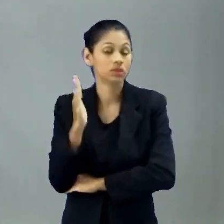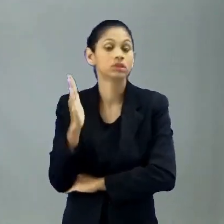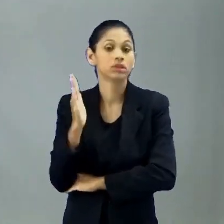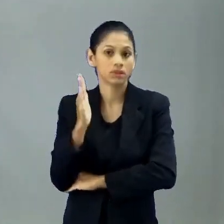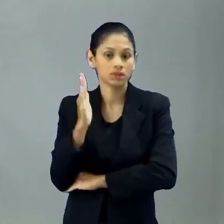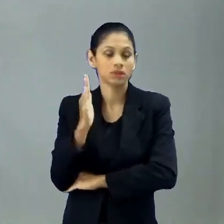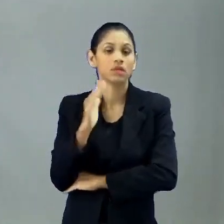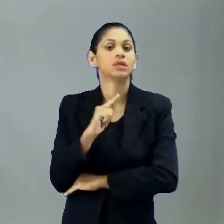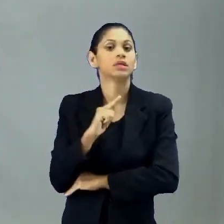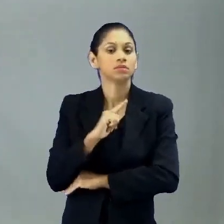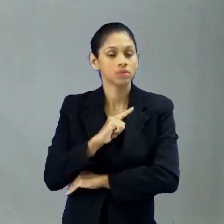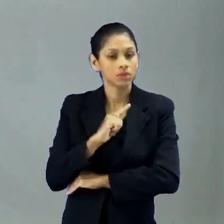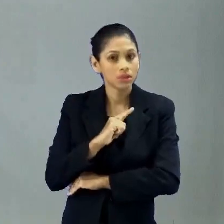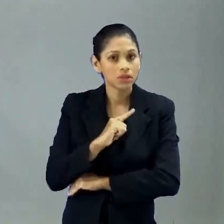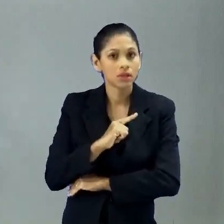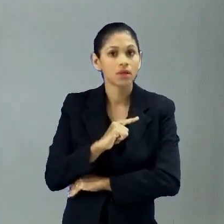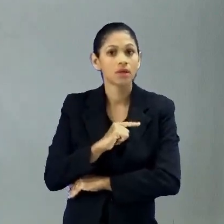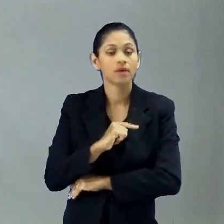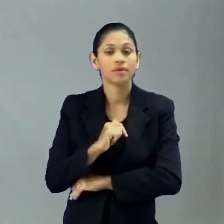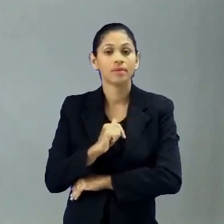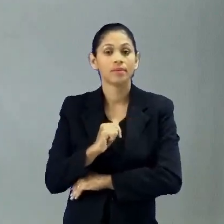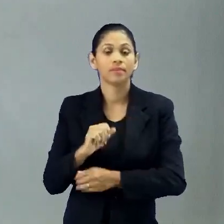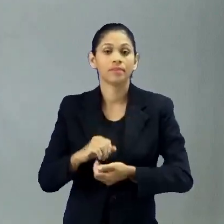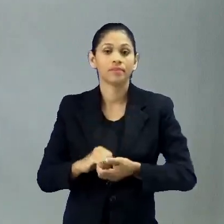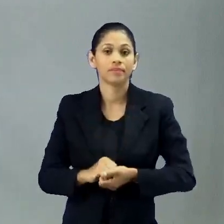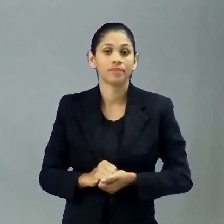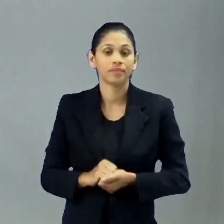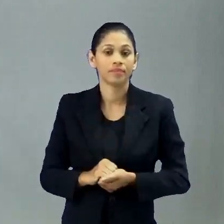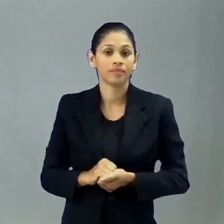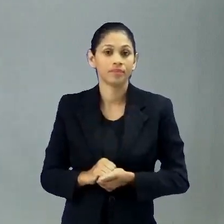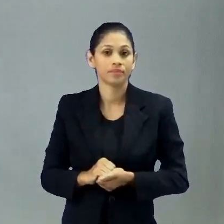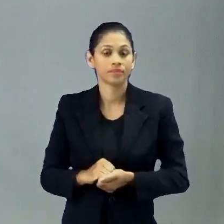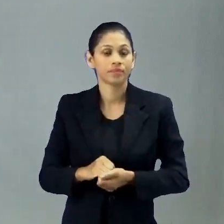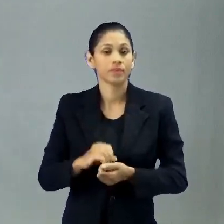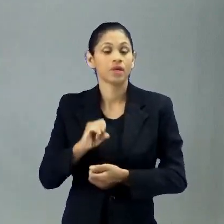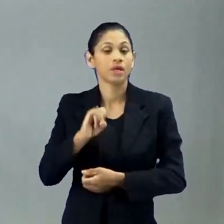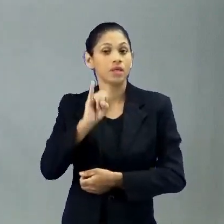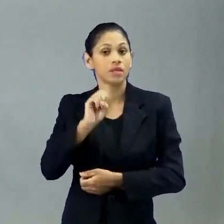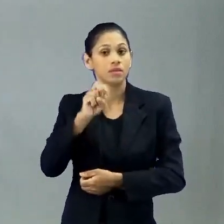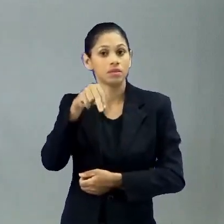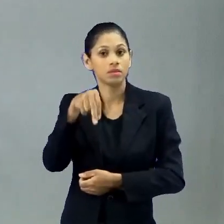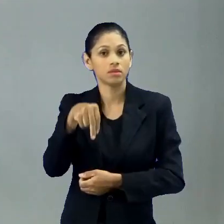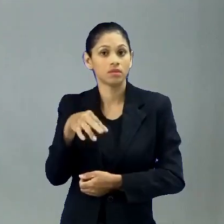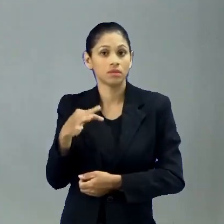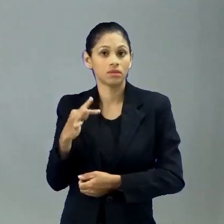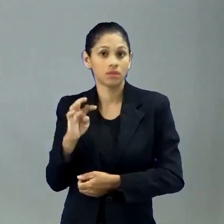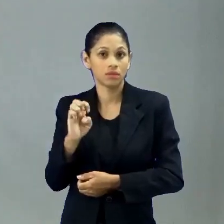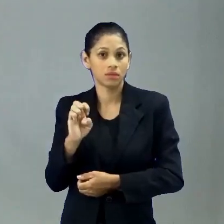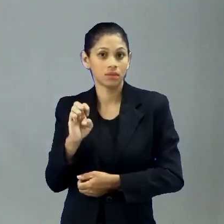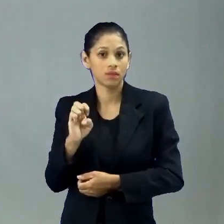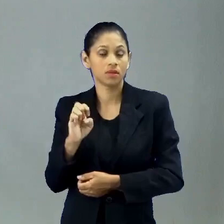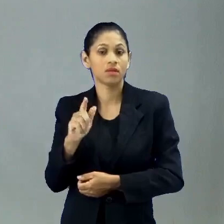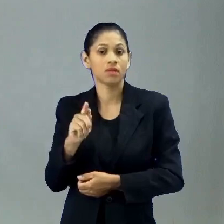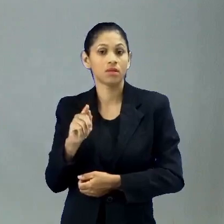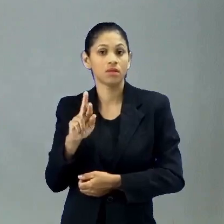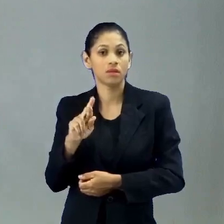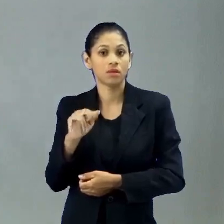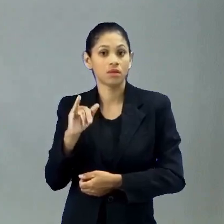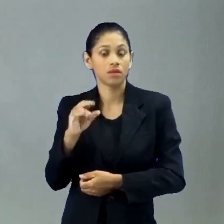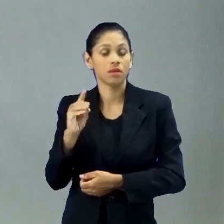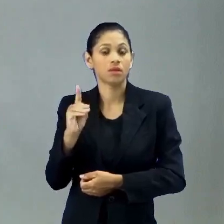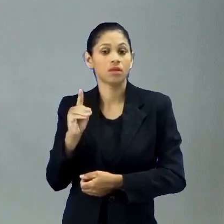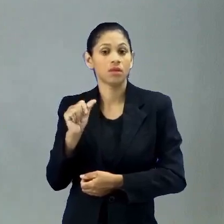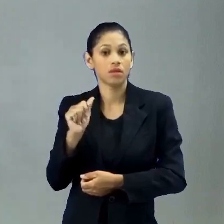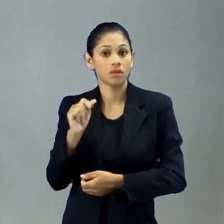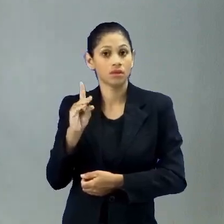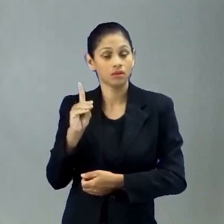comungando dessa filosofia. Quando eu falo da integridade moral, eu estou falando da pessoa que você é,